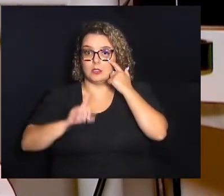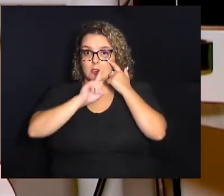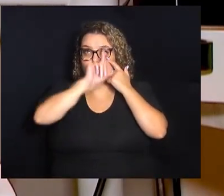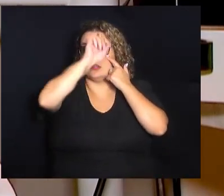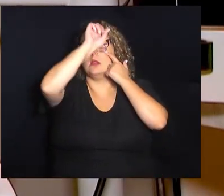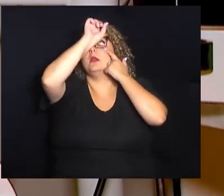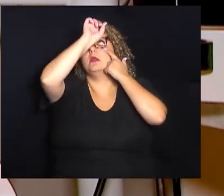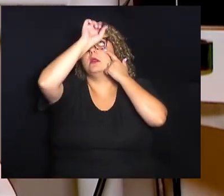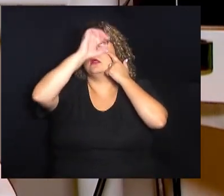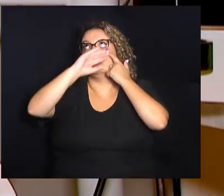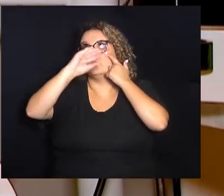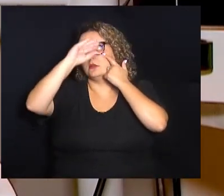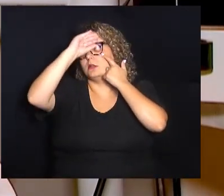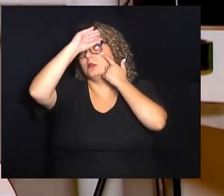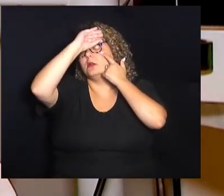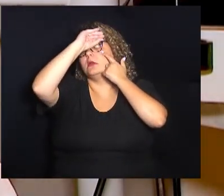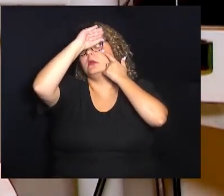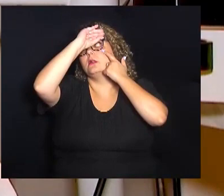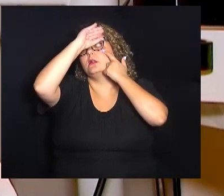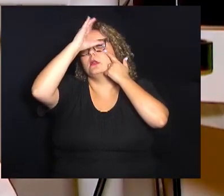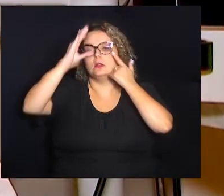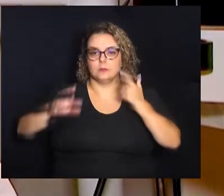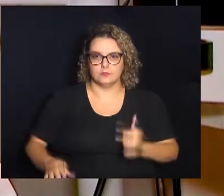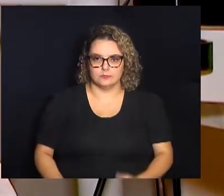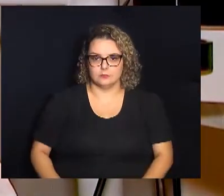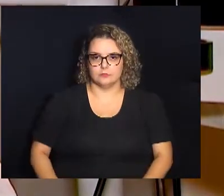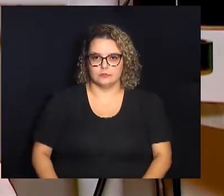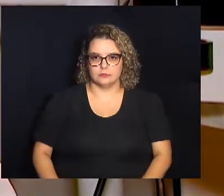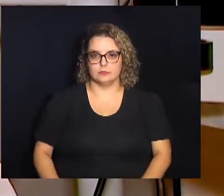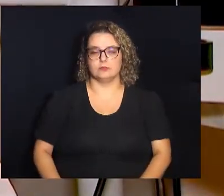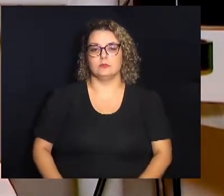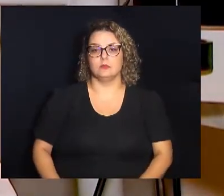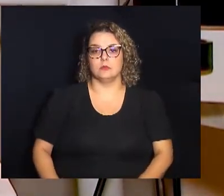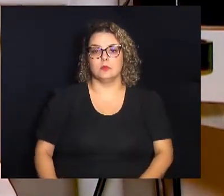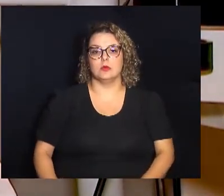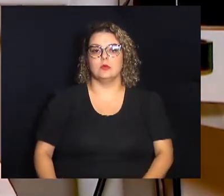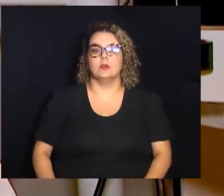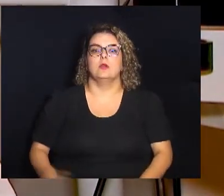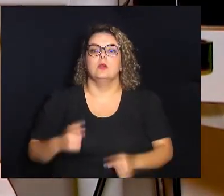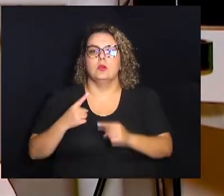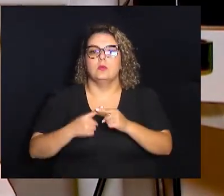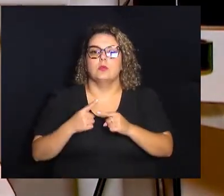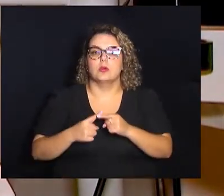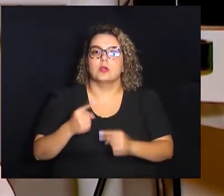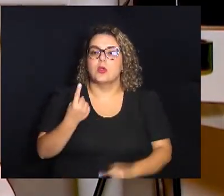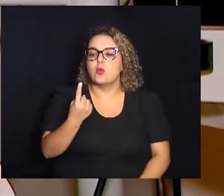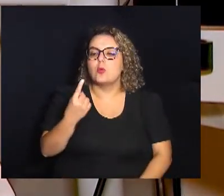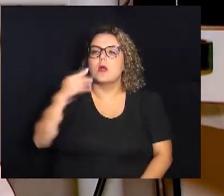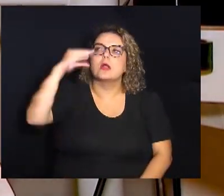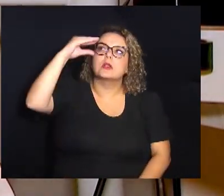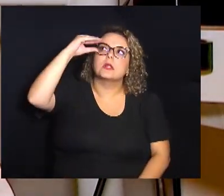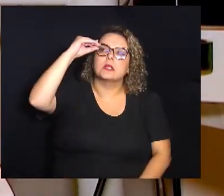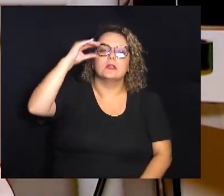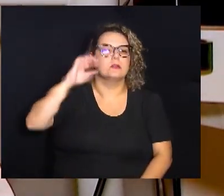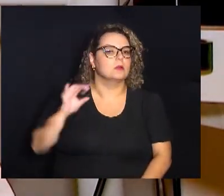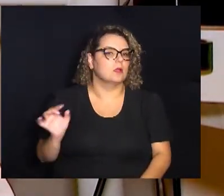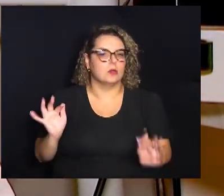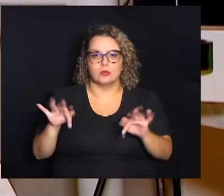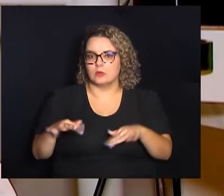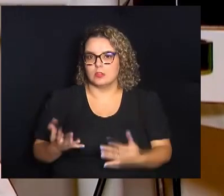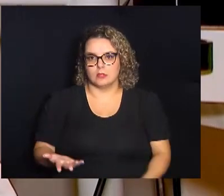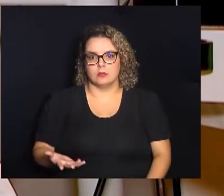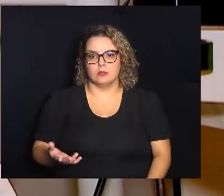vezes levar o mento para cima e pingar o colírio, porque uma gota basta para o